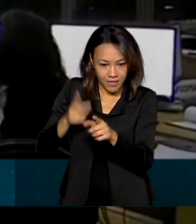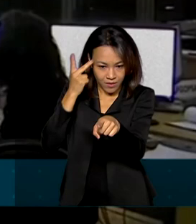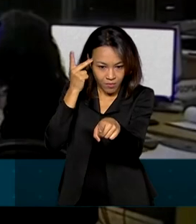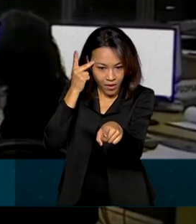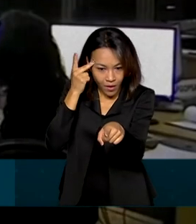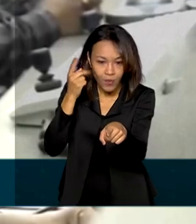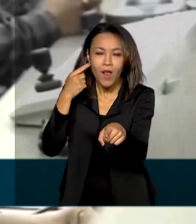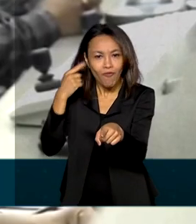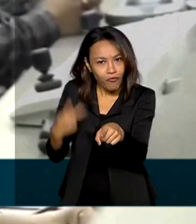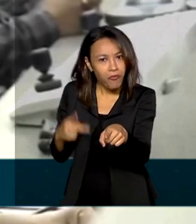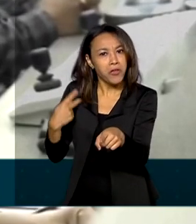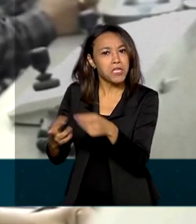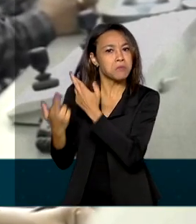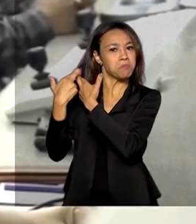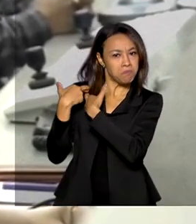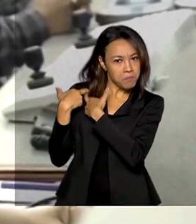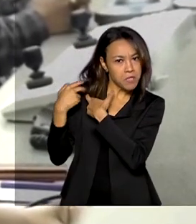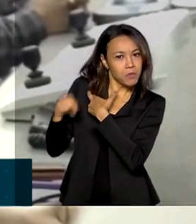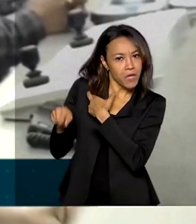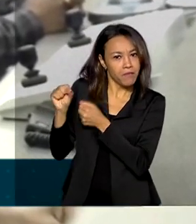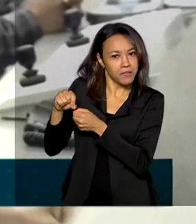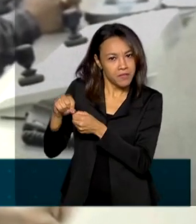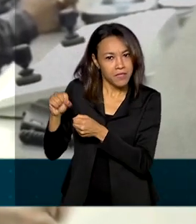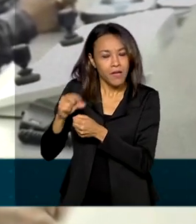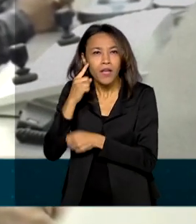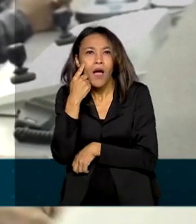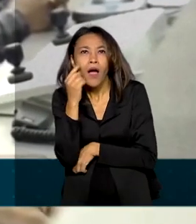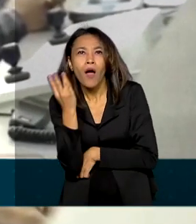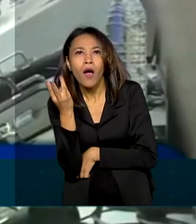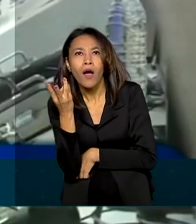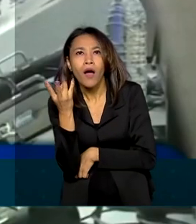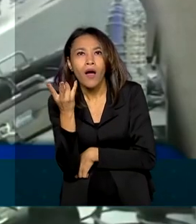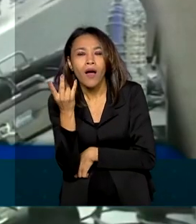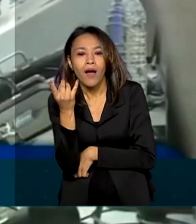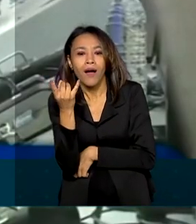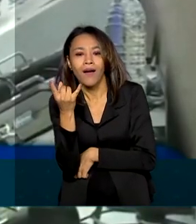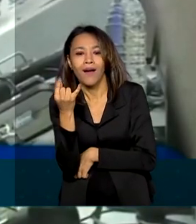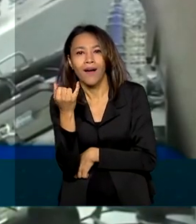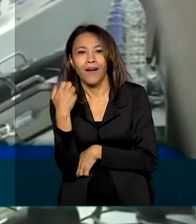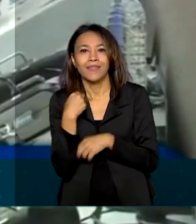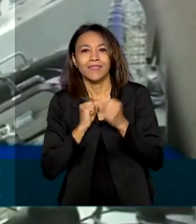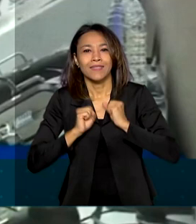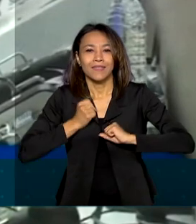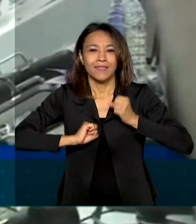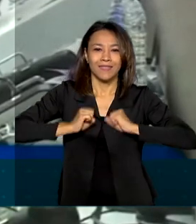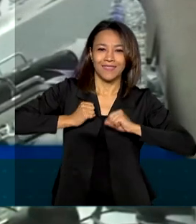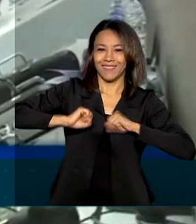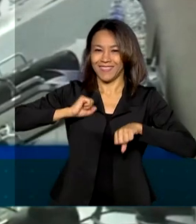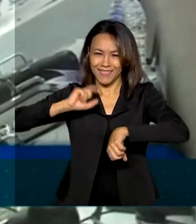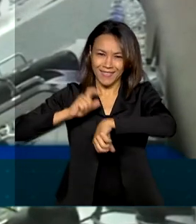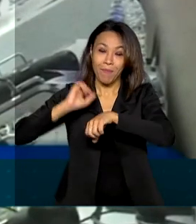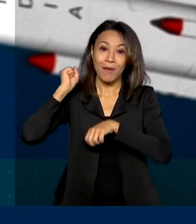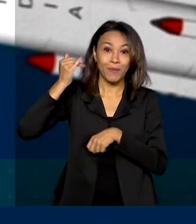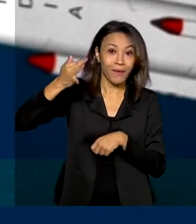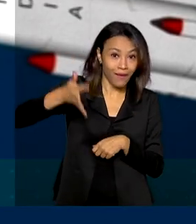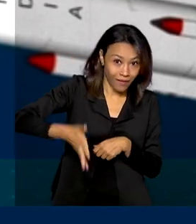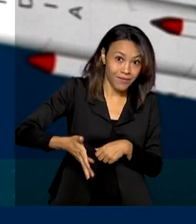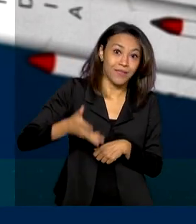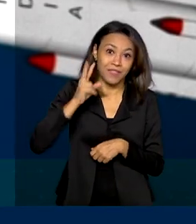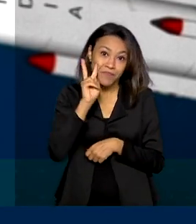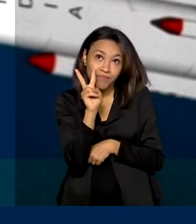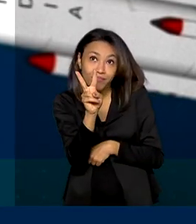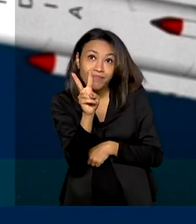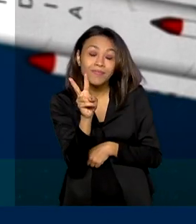desenvolveu o satélite e acompanhou a contagem regressiva para o lançamento com muita expectativa durante a madrugada. O